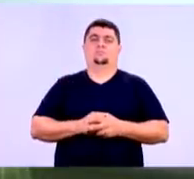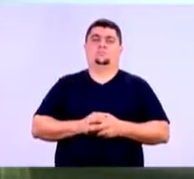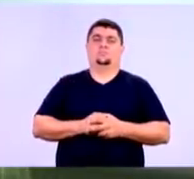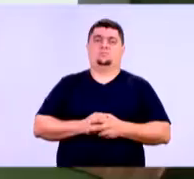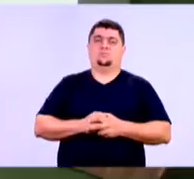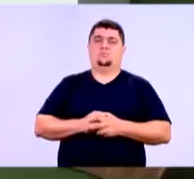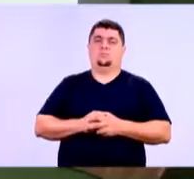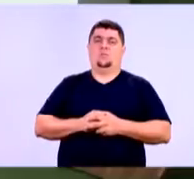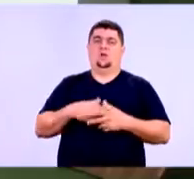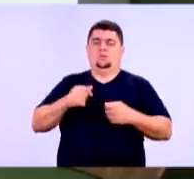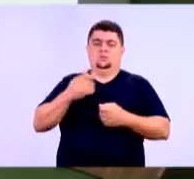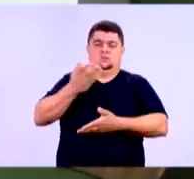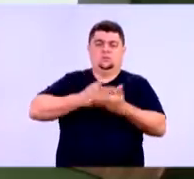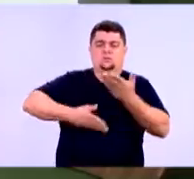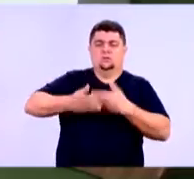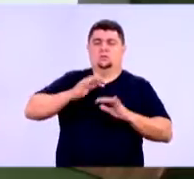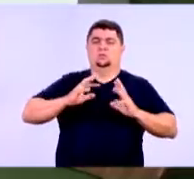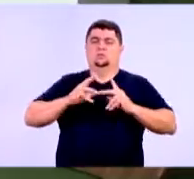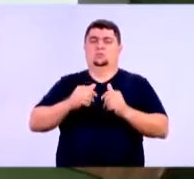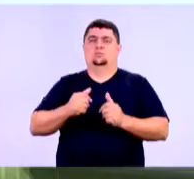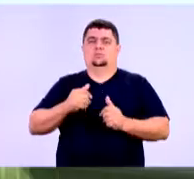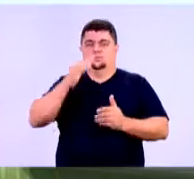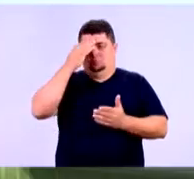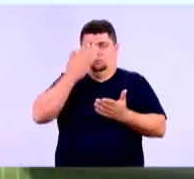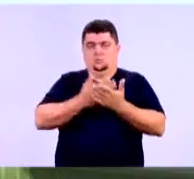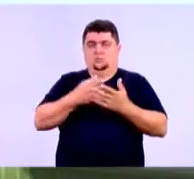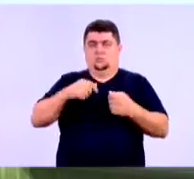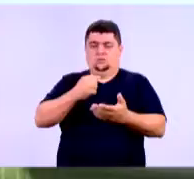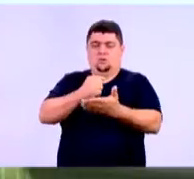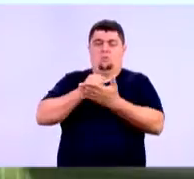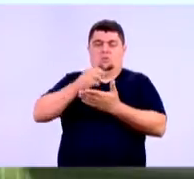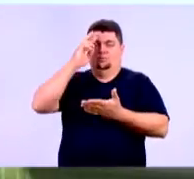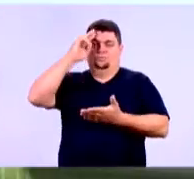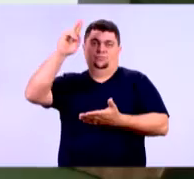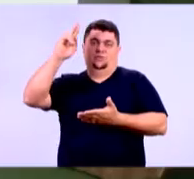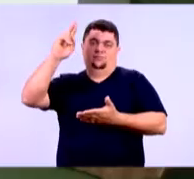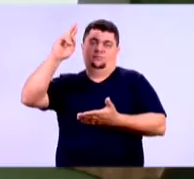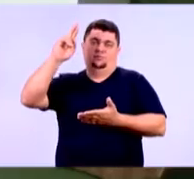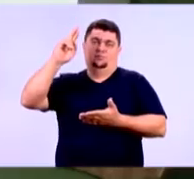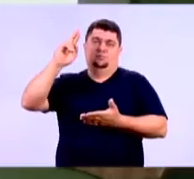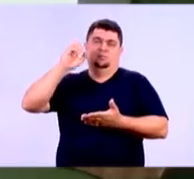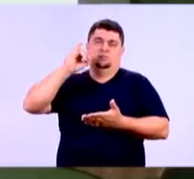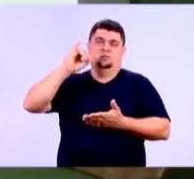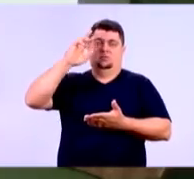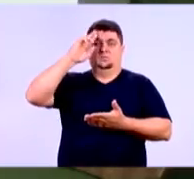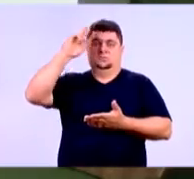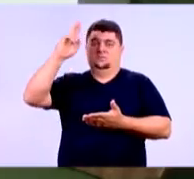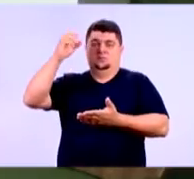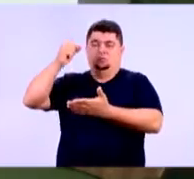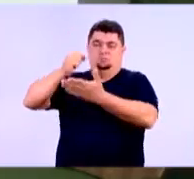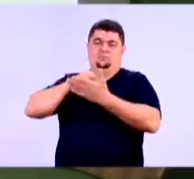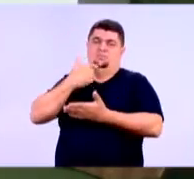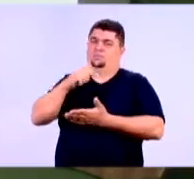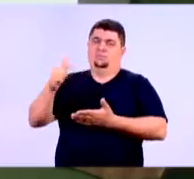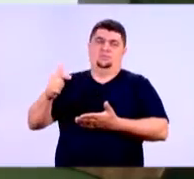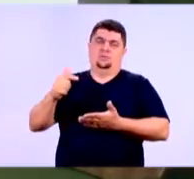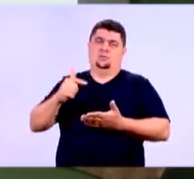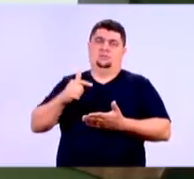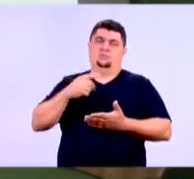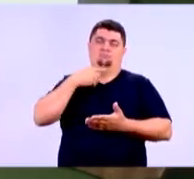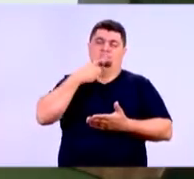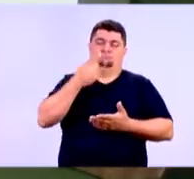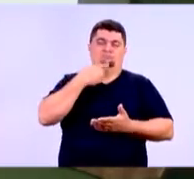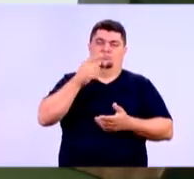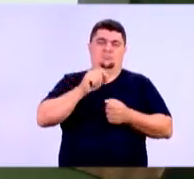que ter envolvimento de todos, não é? Com certeza, você tem que ter o apoio da direção. Caso a direção da empresa não apoie essas práticas, o sistema